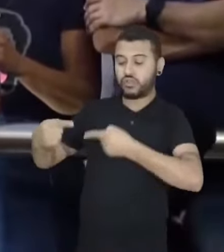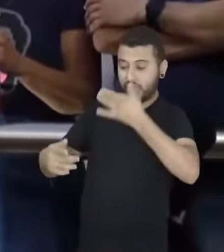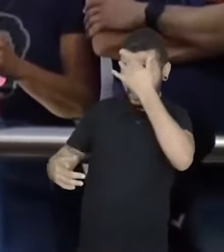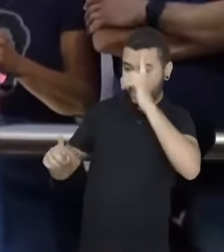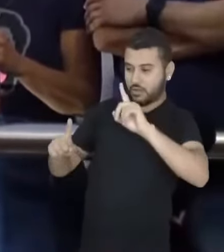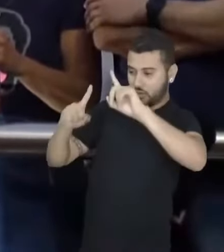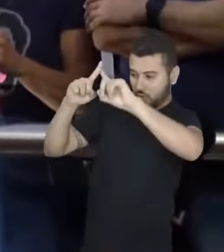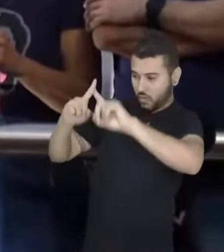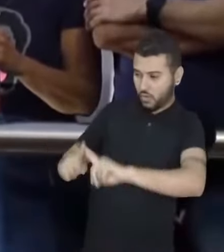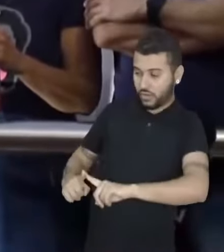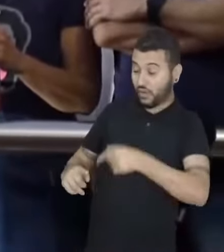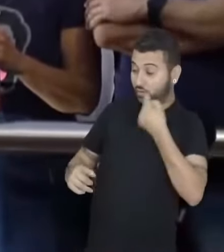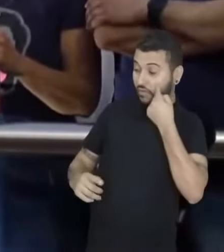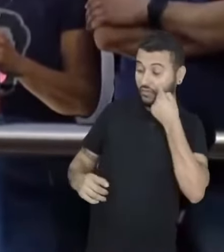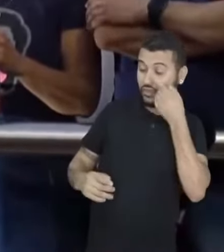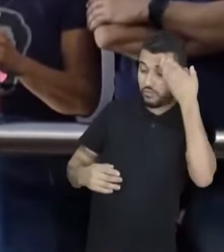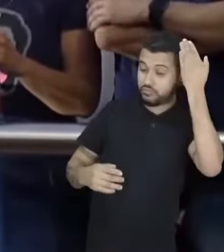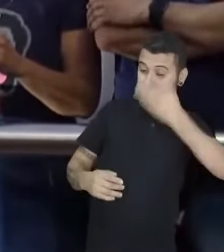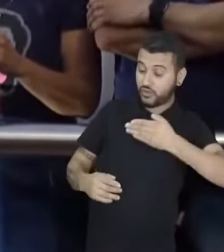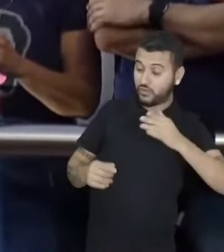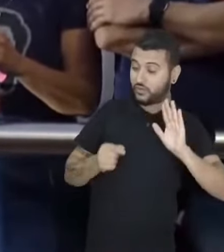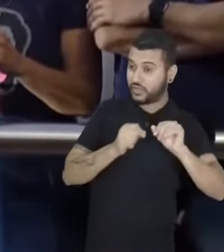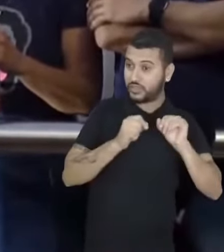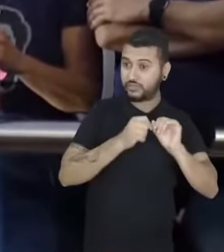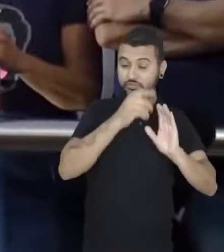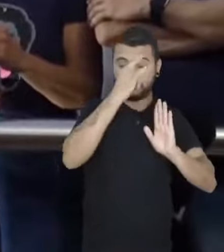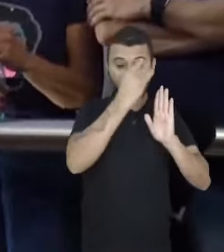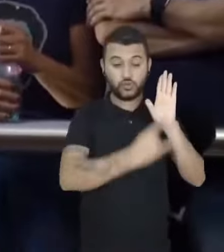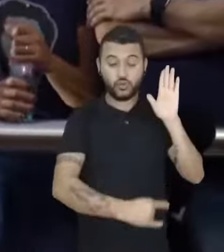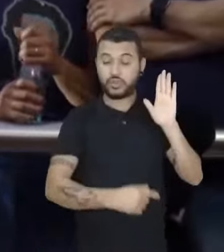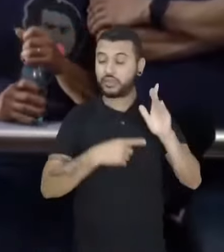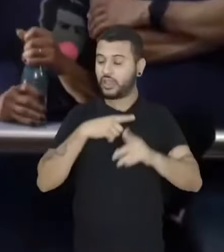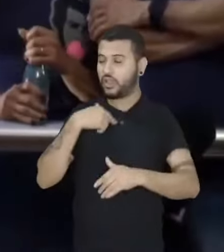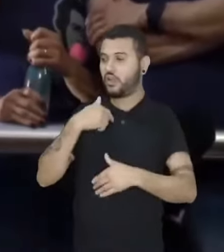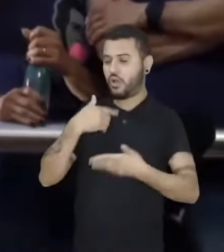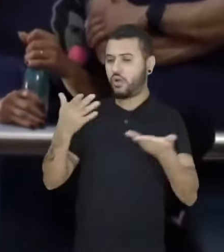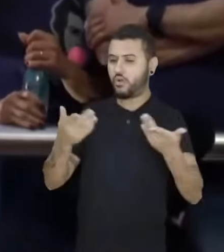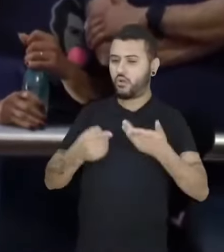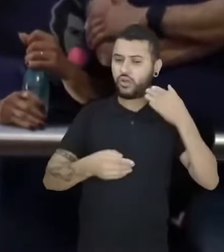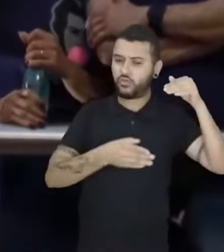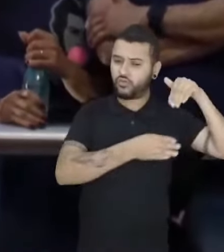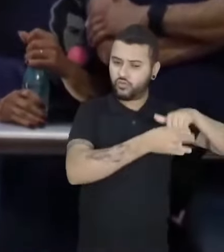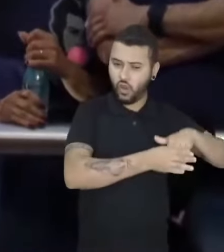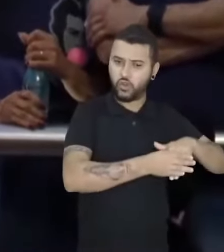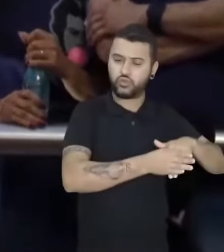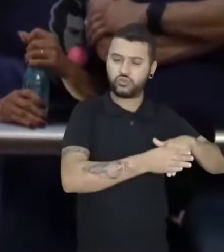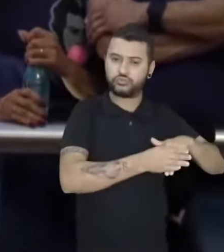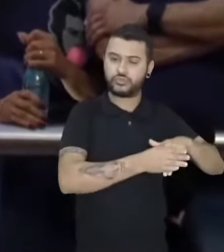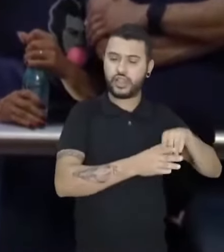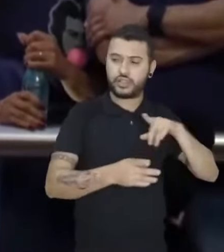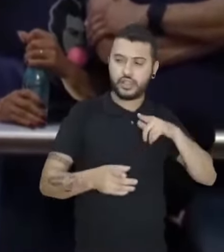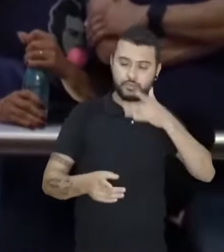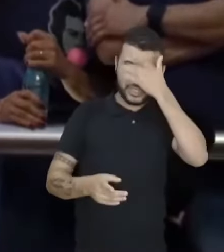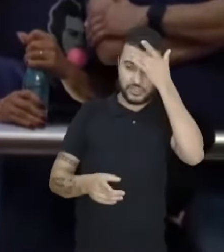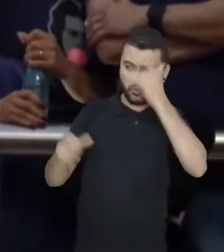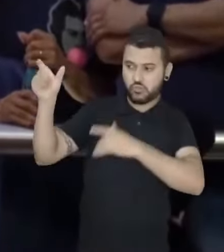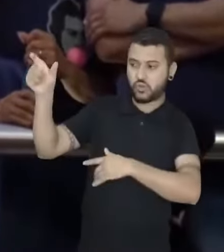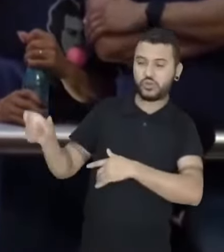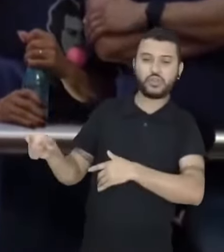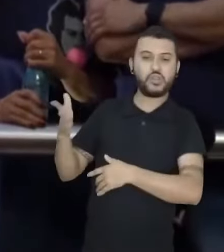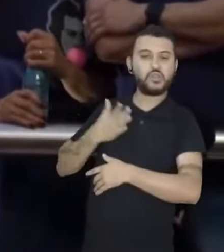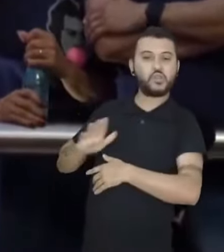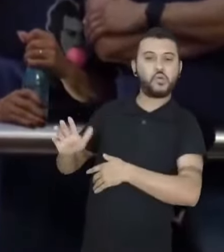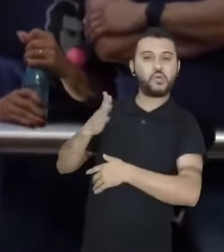fizemos. E veja, eu estou disputando uma eleição com um cidadão que não gosta